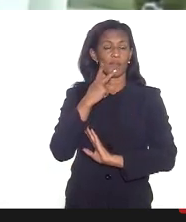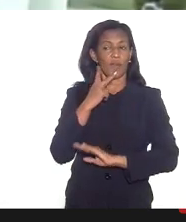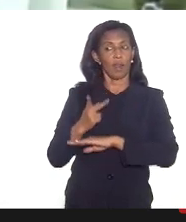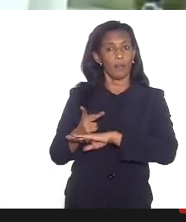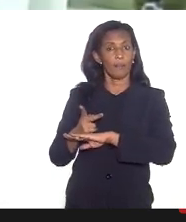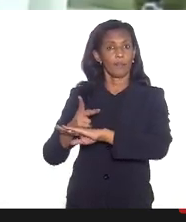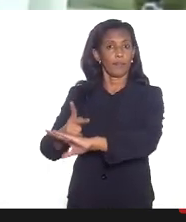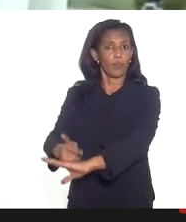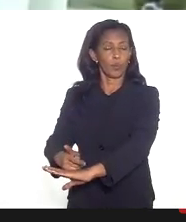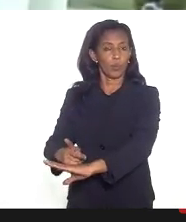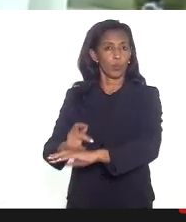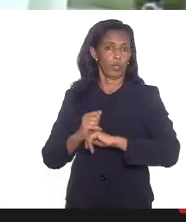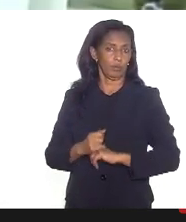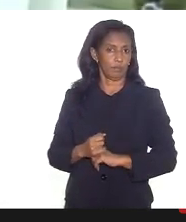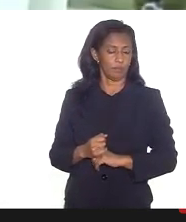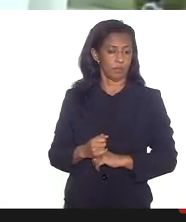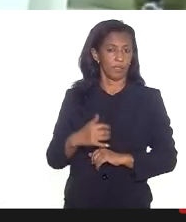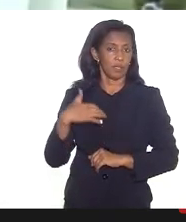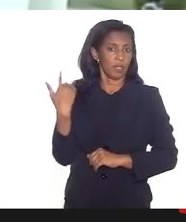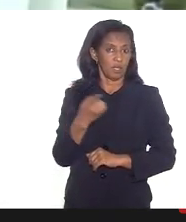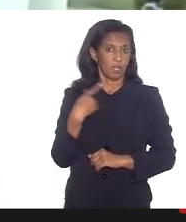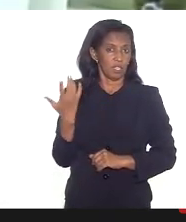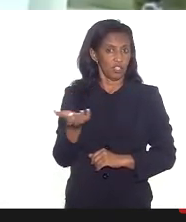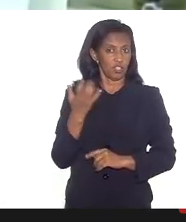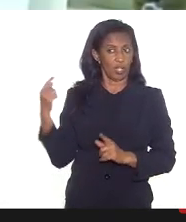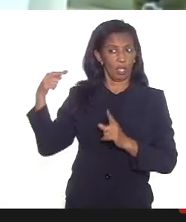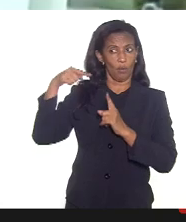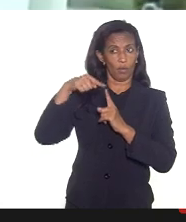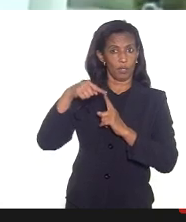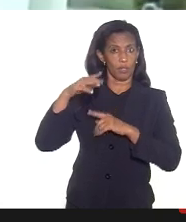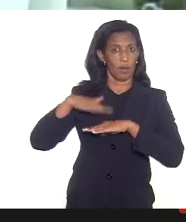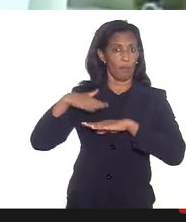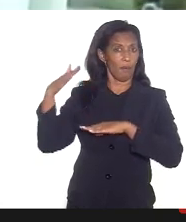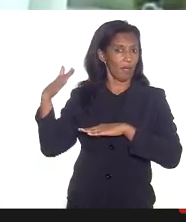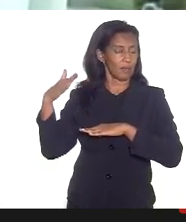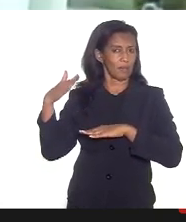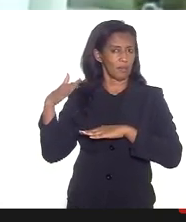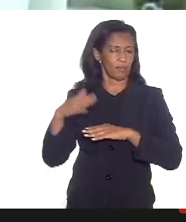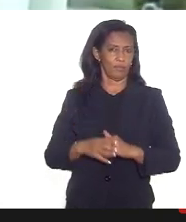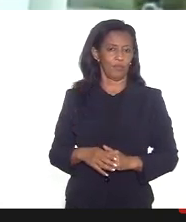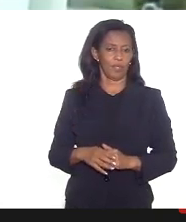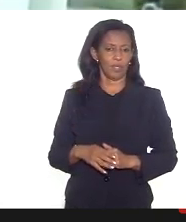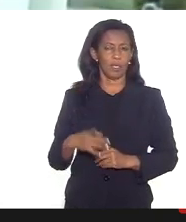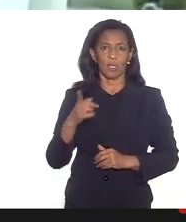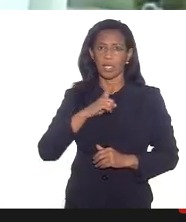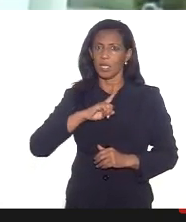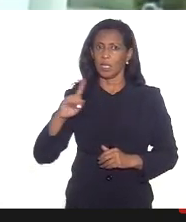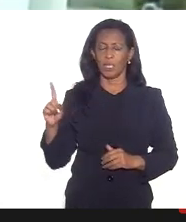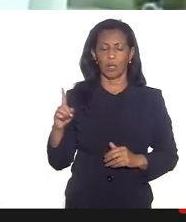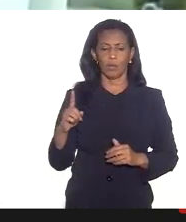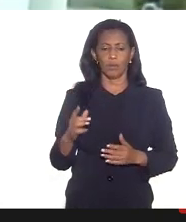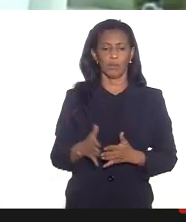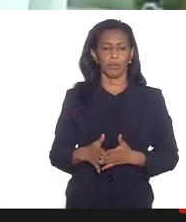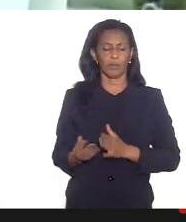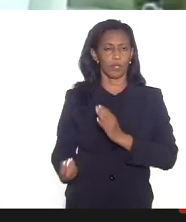busca ativa dessa a gente vê a gente quer alcançar o máximo possível e não